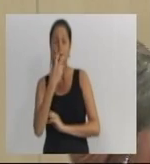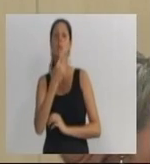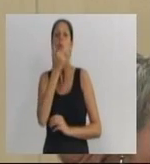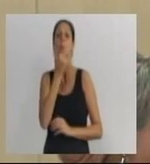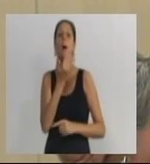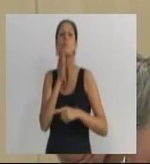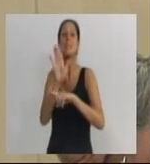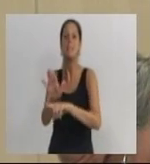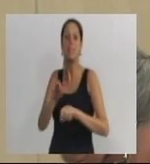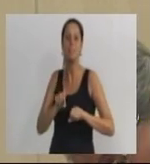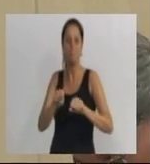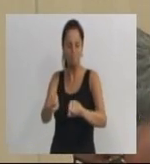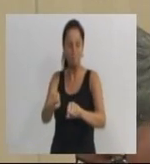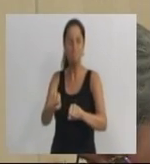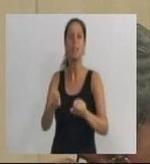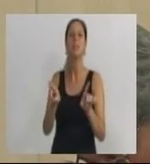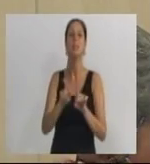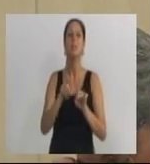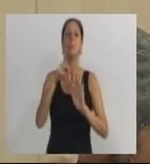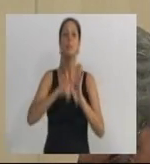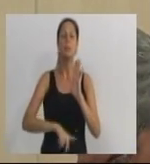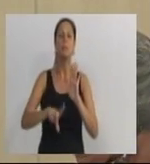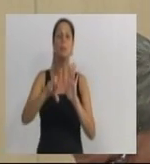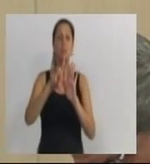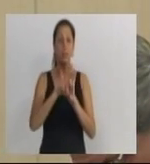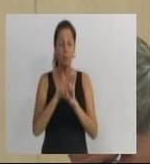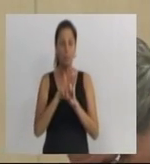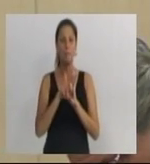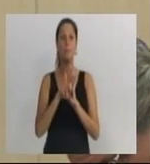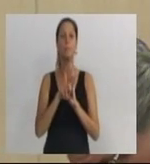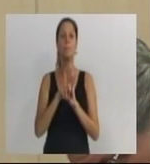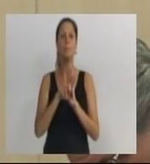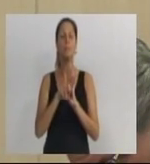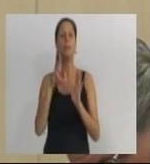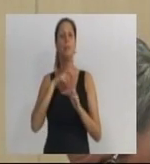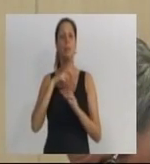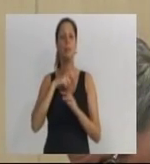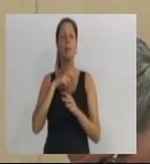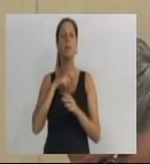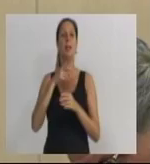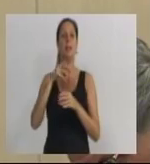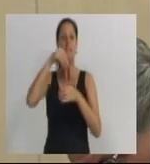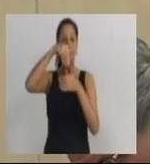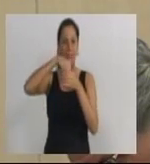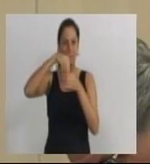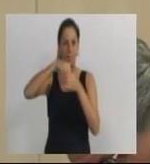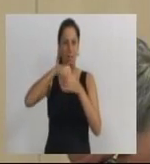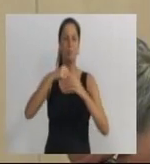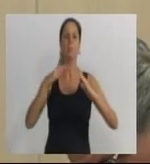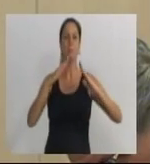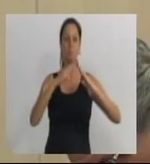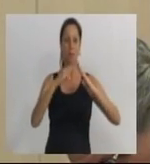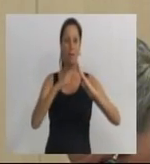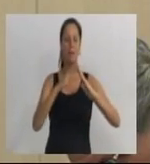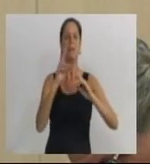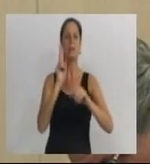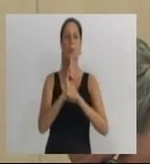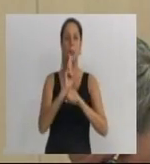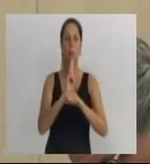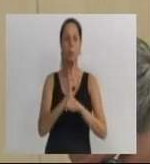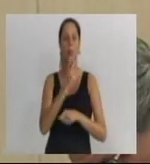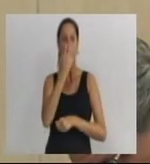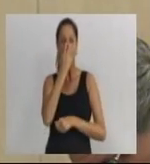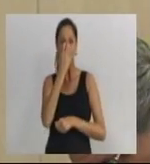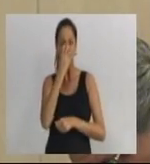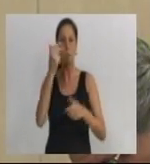compras e projeto de lei que determina a instalação de circuito interno de filmagem nos estabelecimentos denominados pet shopping no